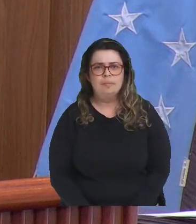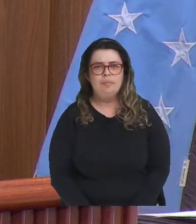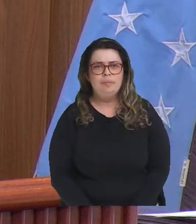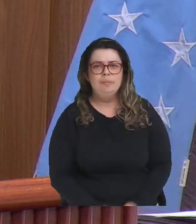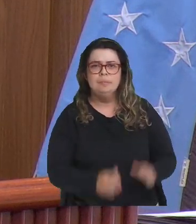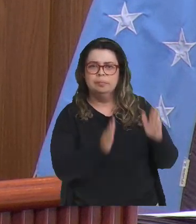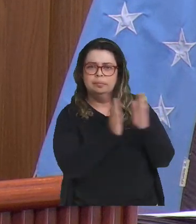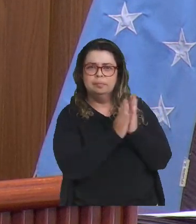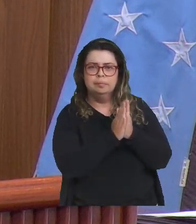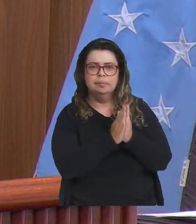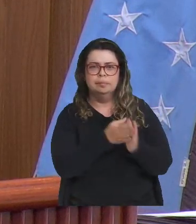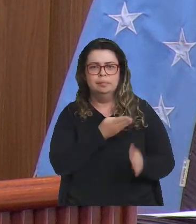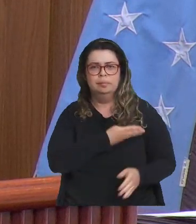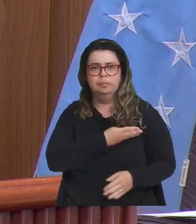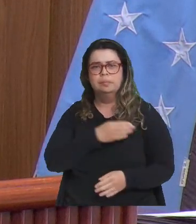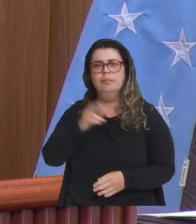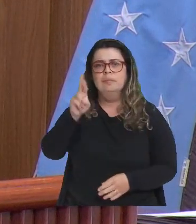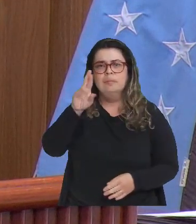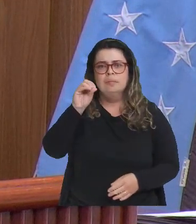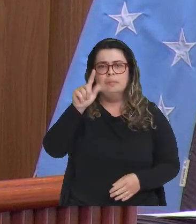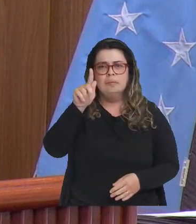amigo Rogério Santos,